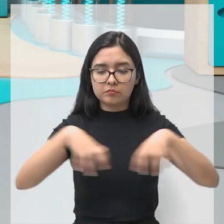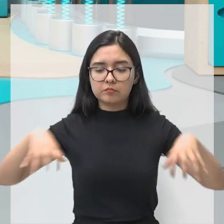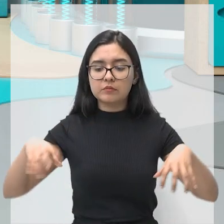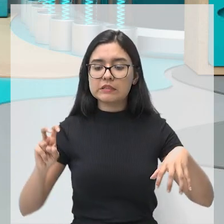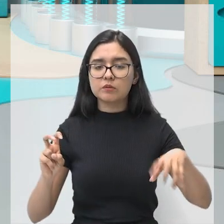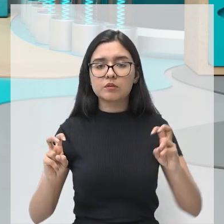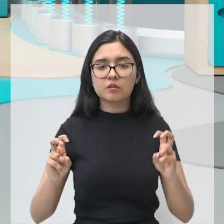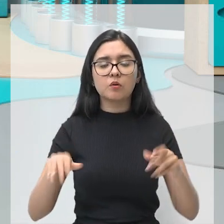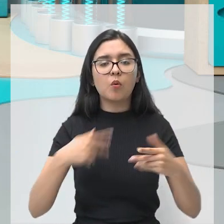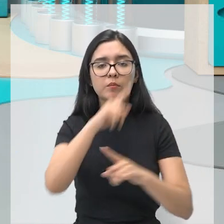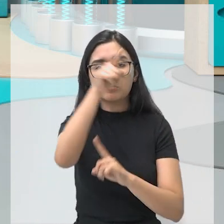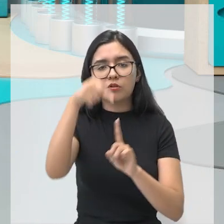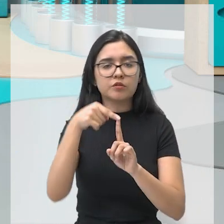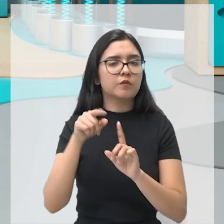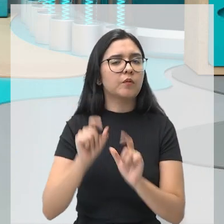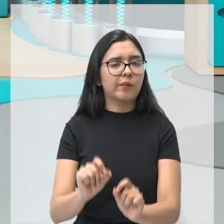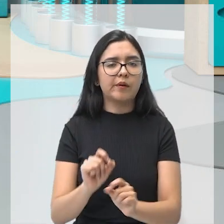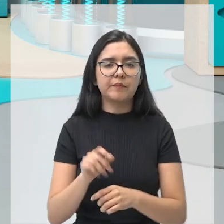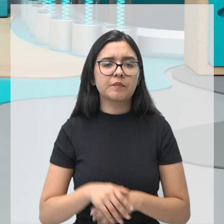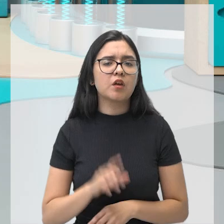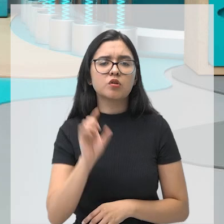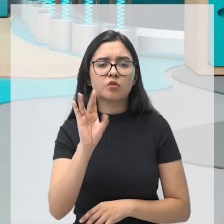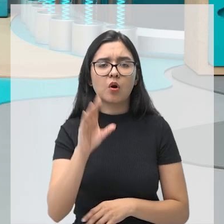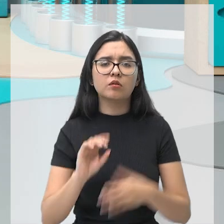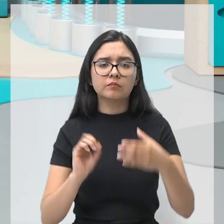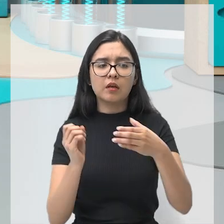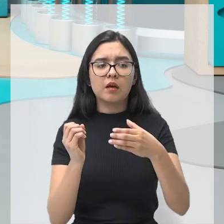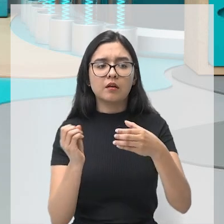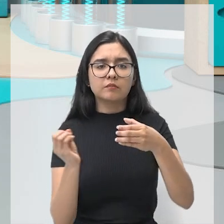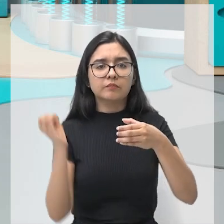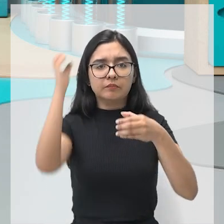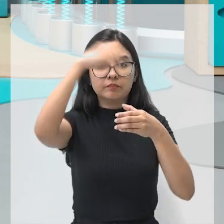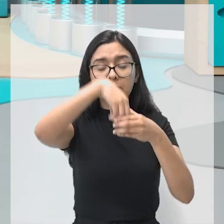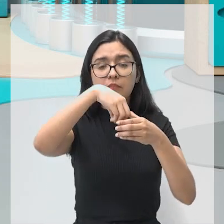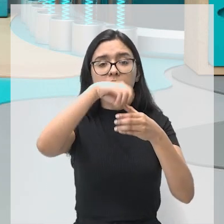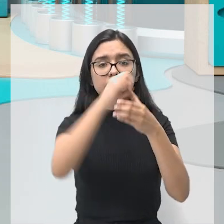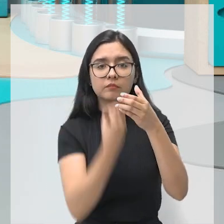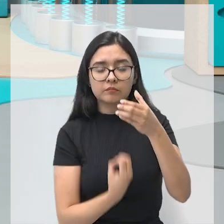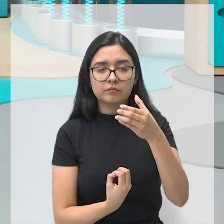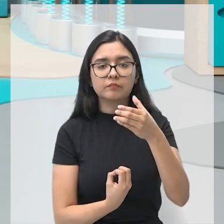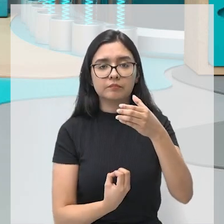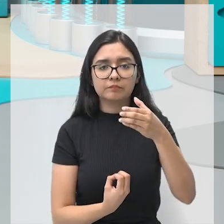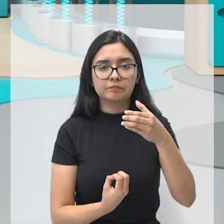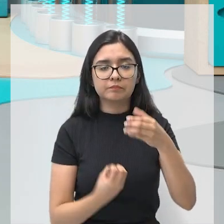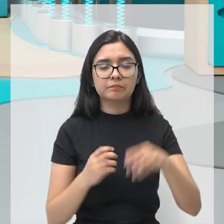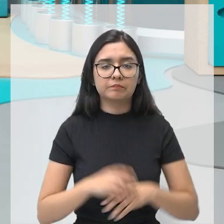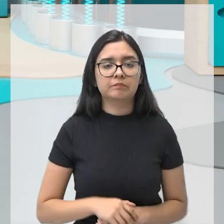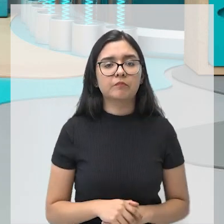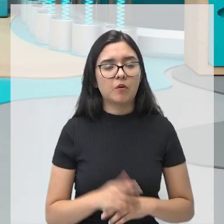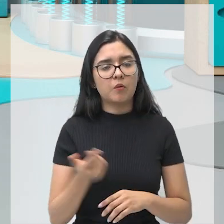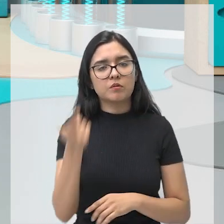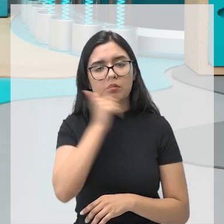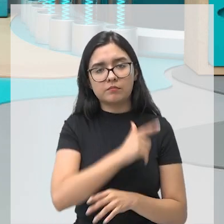cada, cujo objetivo é básico de acertar a bola na cesta da equipe adversária, marcando ponto.